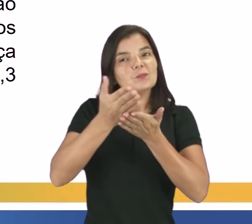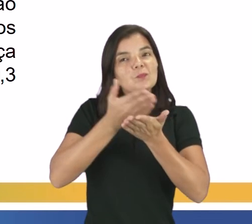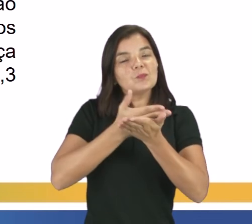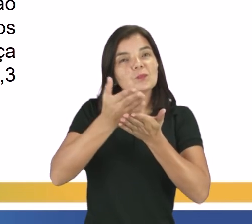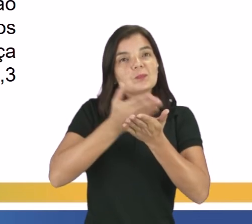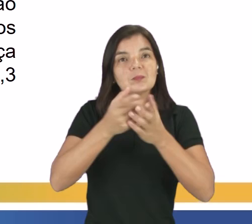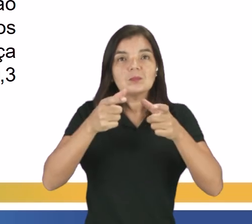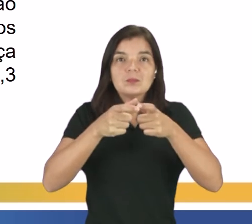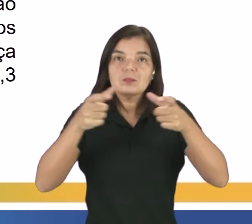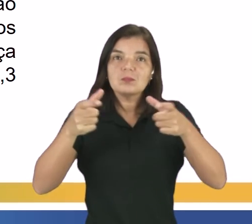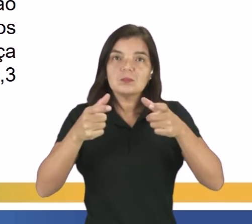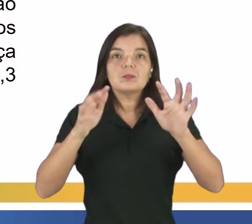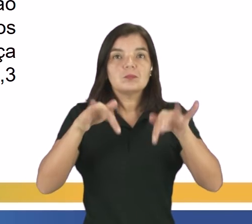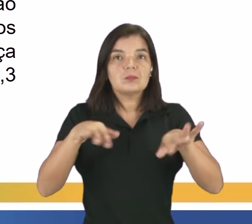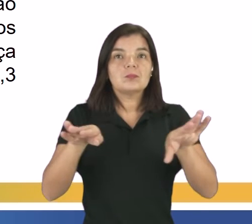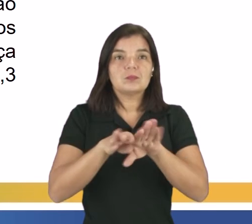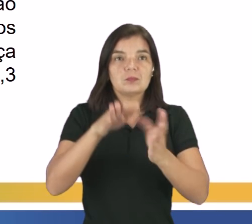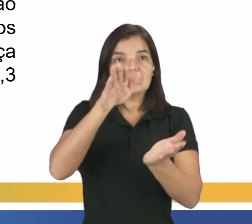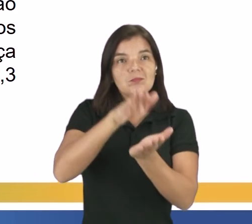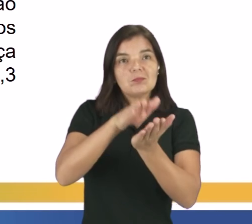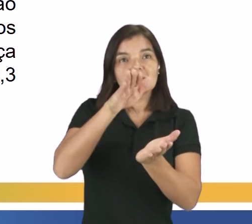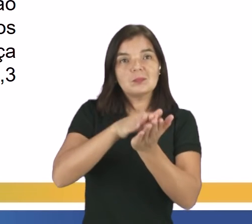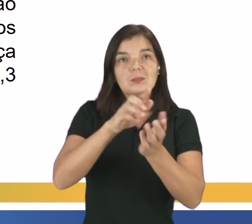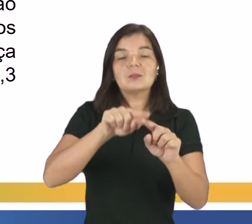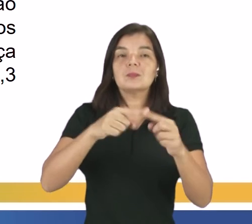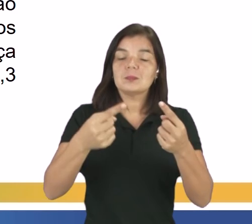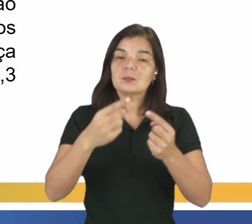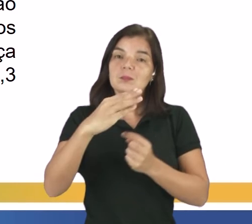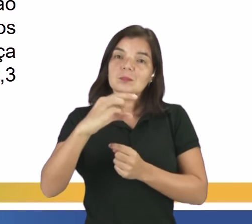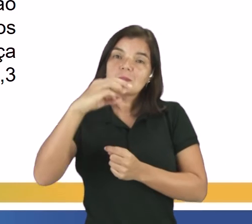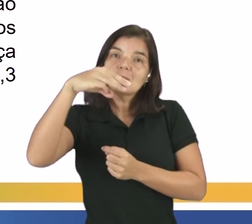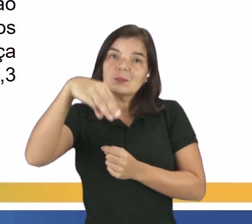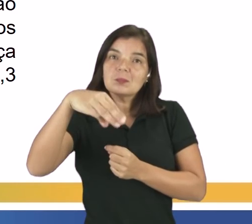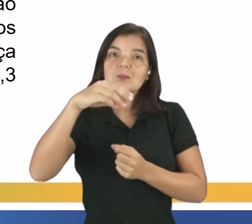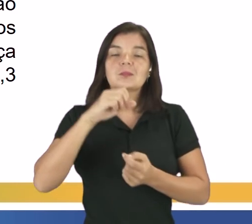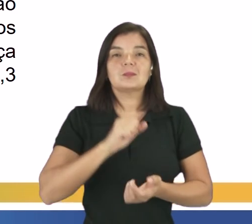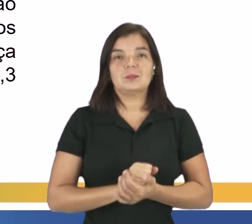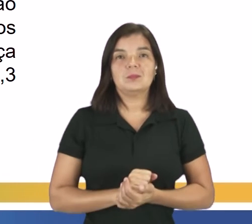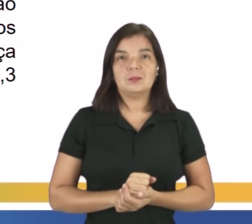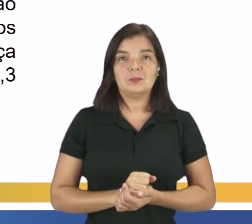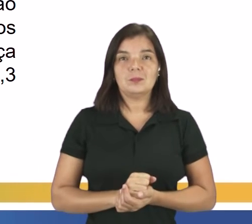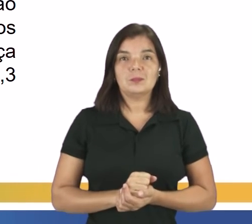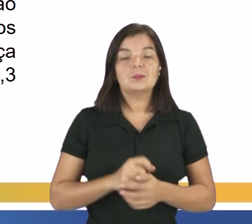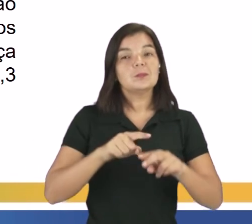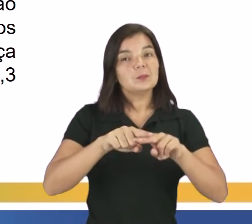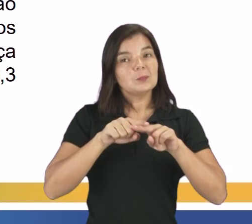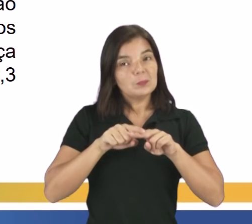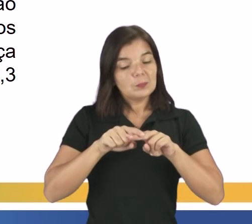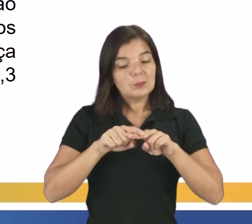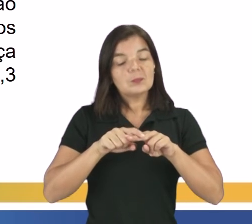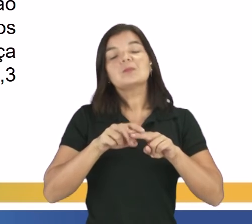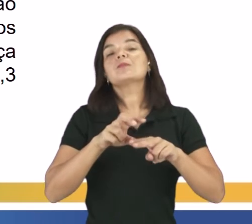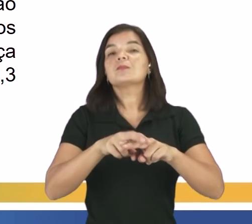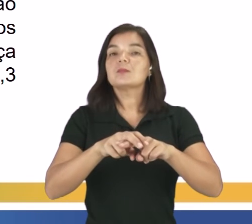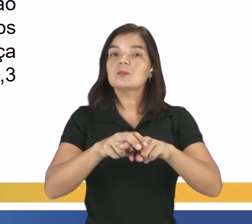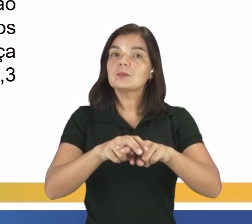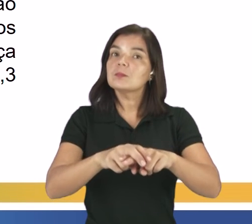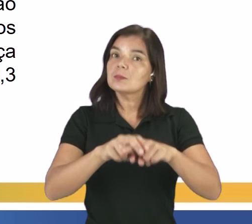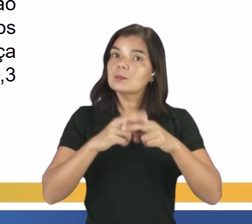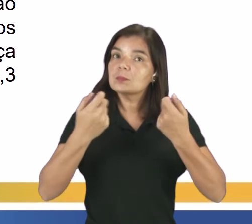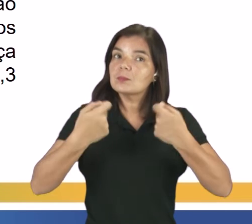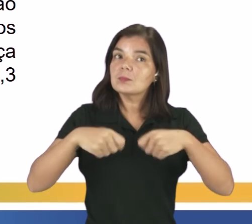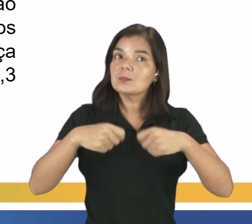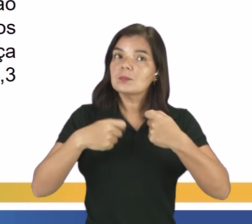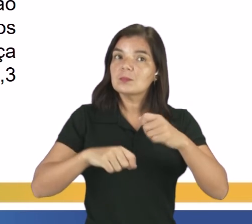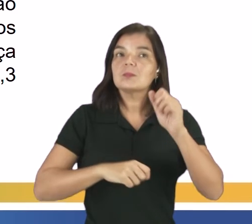percebe-se que os tamanhos inicial e final da mola estão fornecidos na unidade de centímetros, como a gente já havia observado,